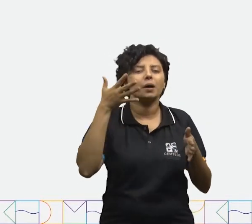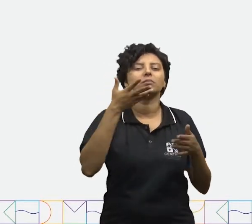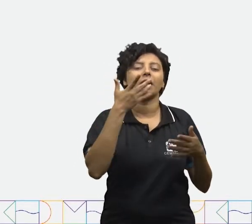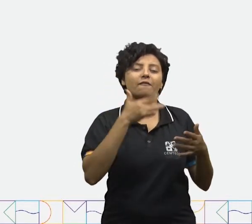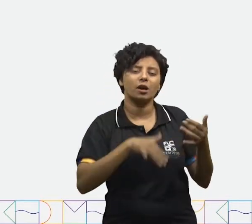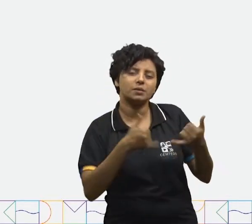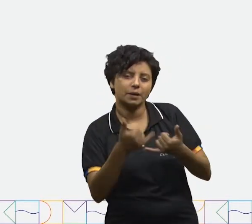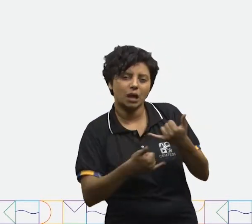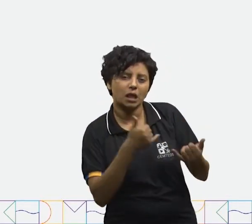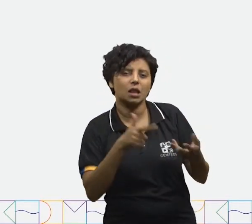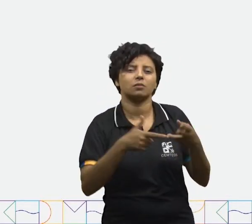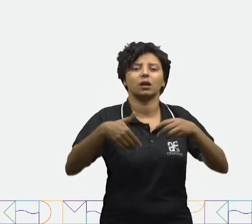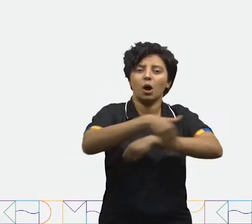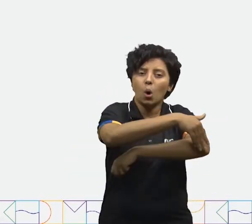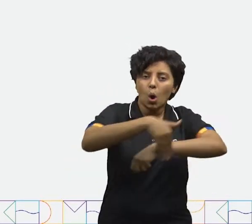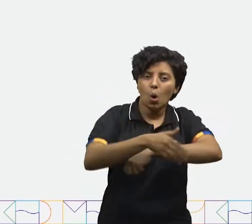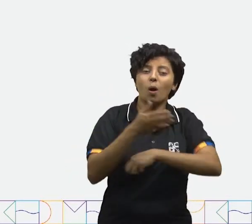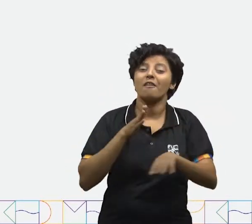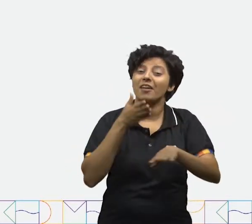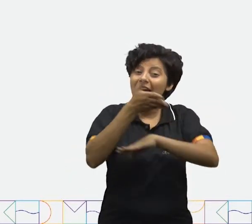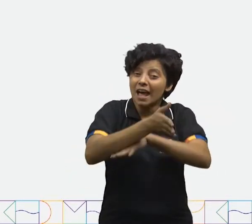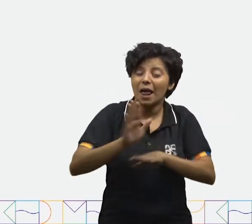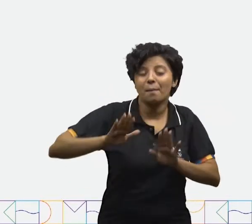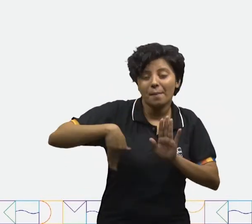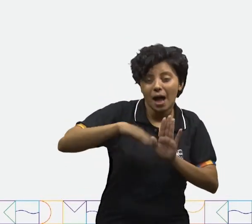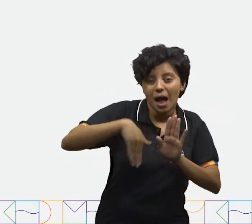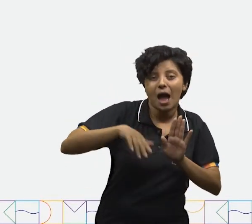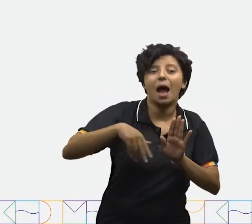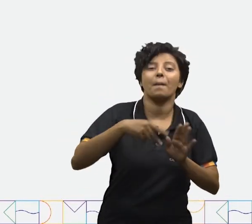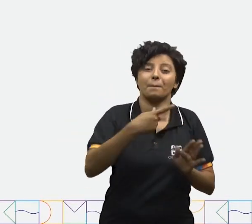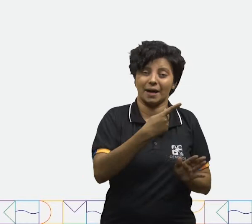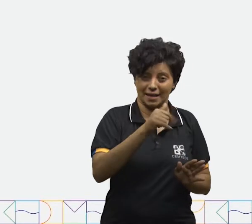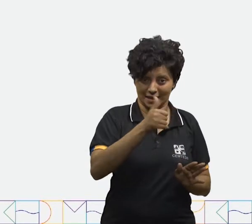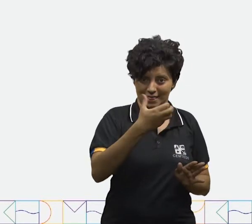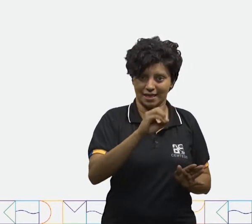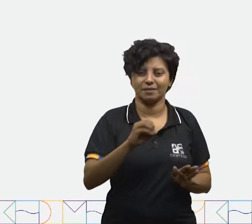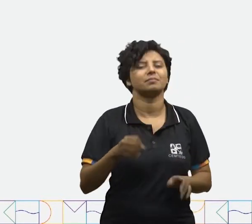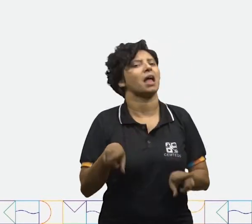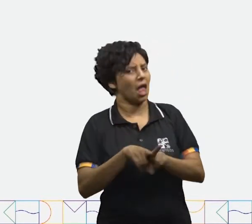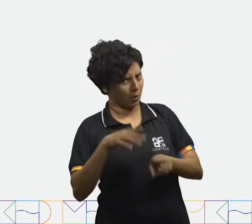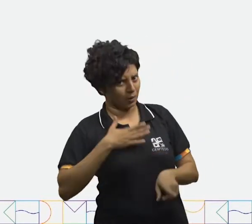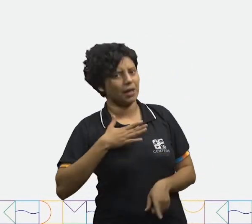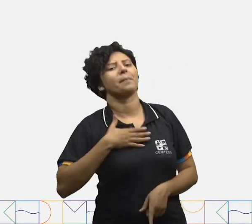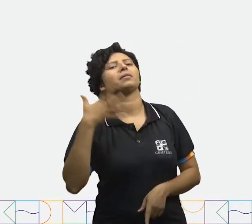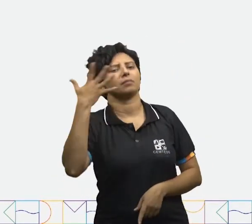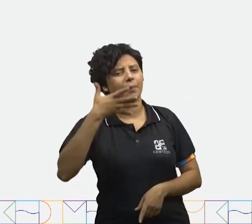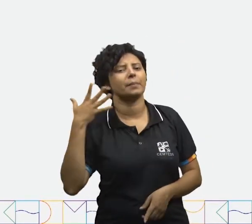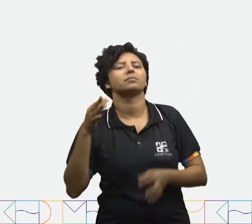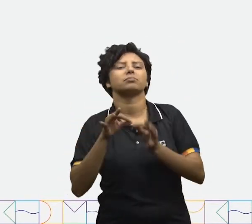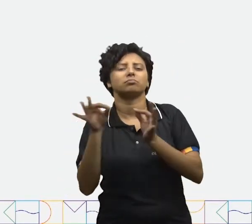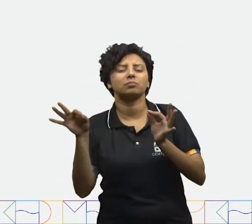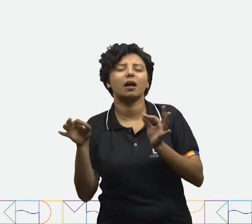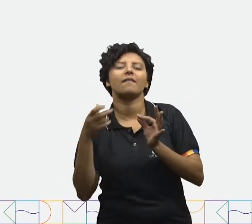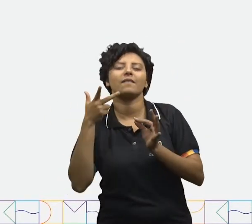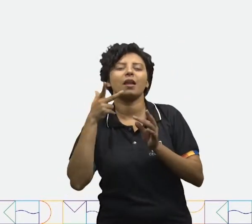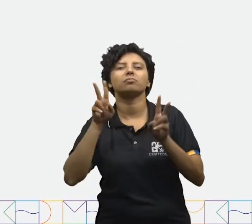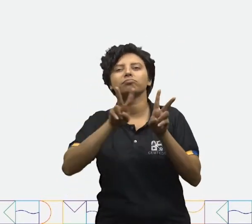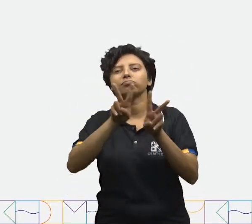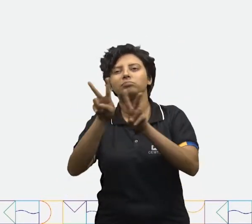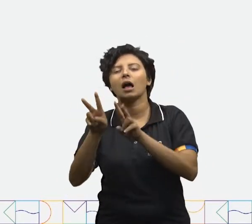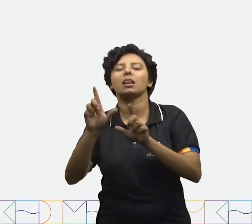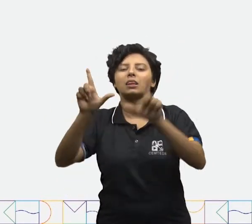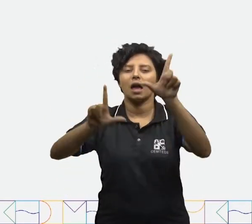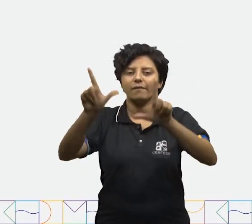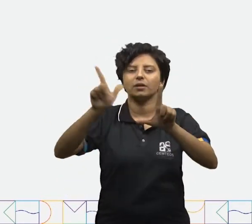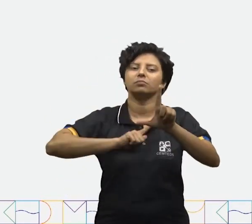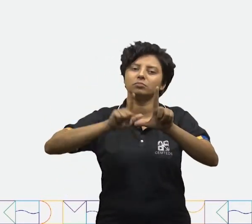nas ruas, que ia ao balneário do Parque 10. Eu também falei bastante. Eu contei sobre os desenhos nas manhãs de sábado,